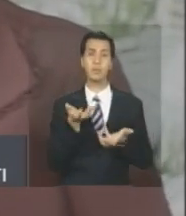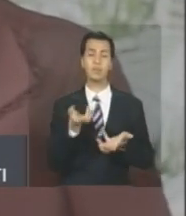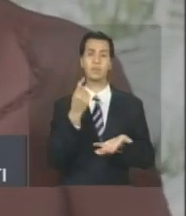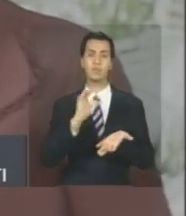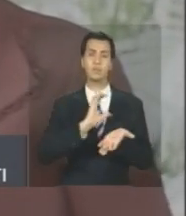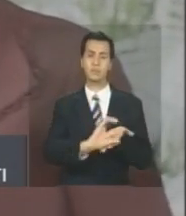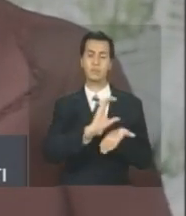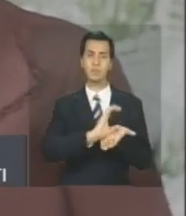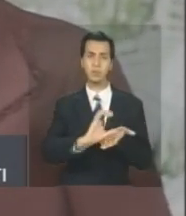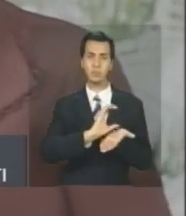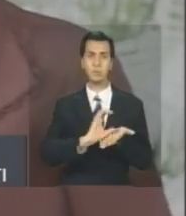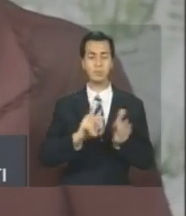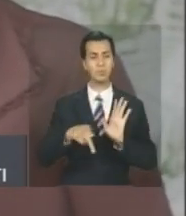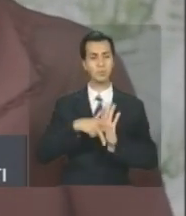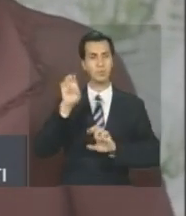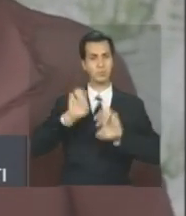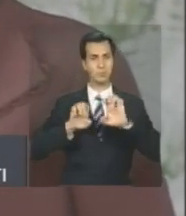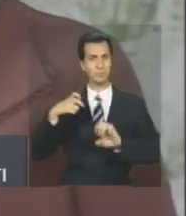brasileiros.